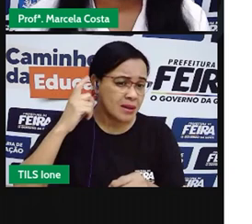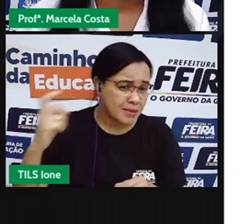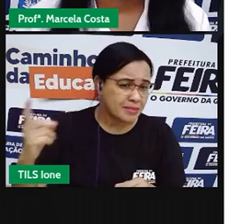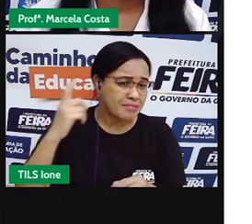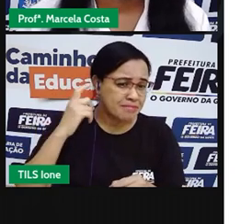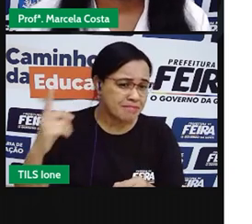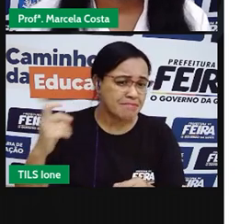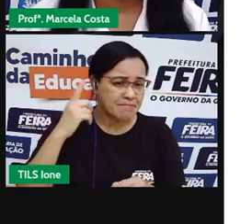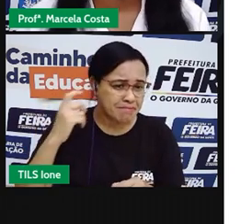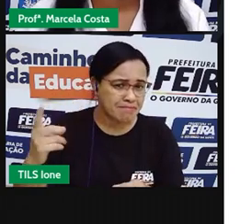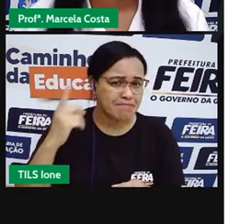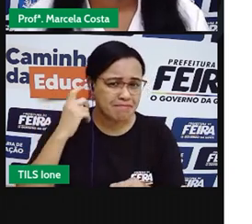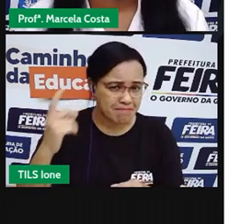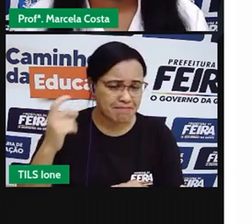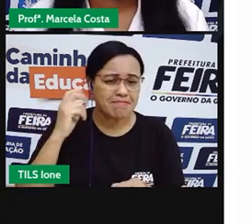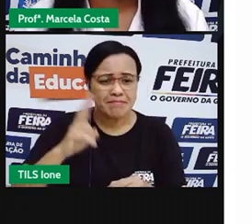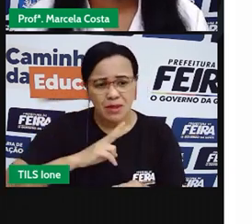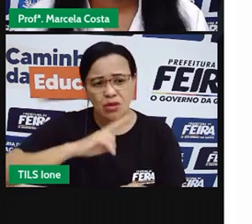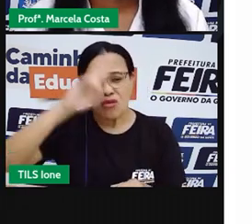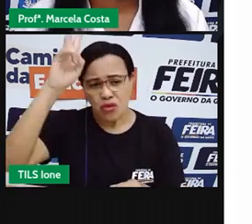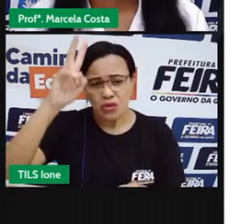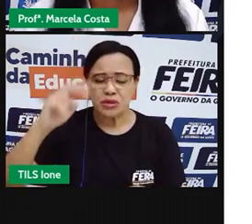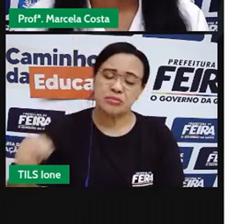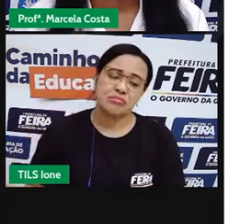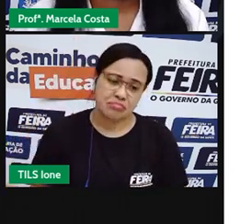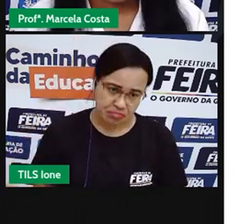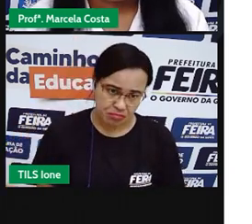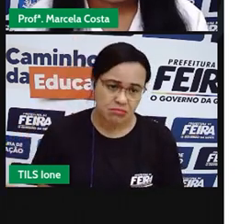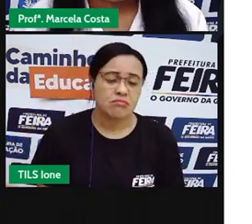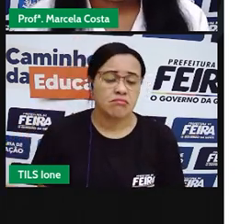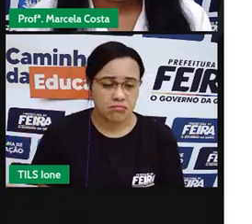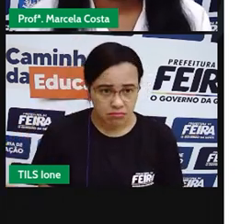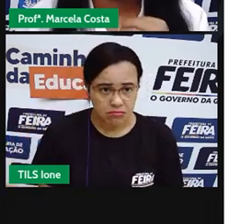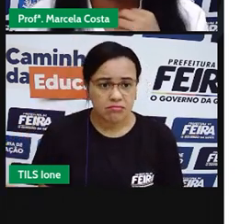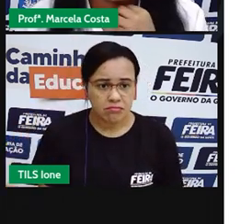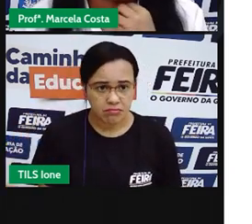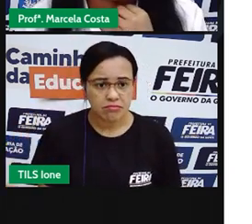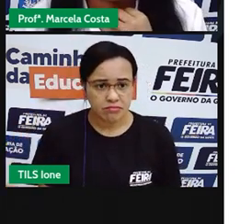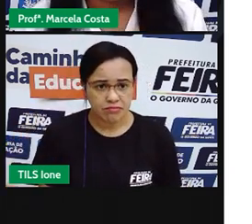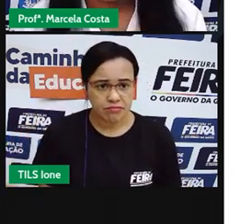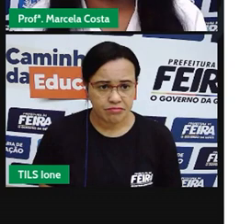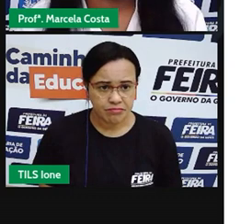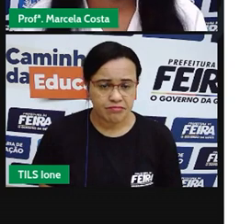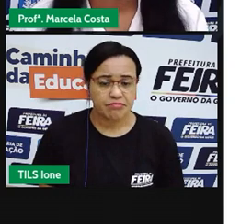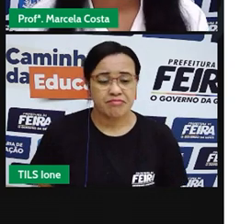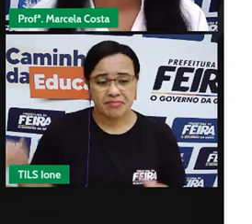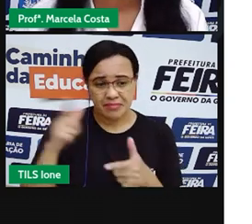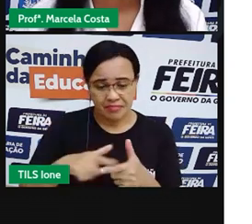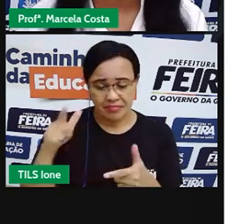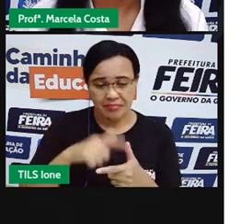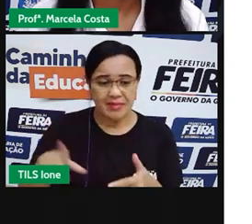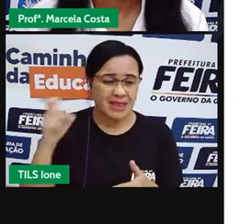gente vai chamar também de poluição sonora, causa aí diversos ruídos.